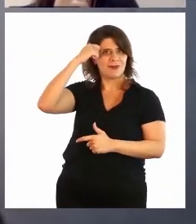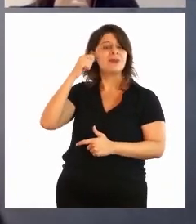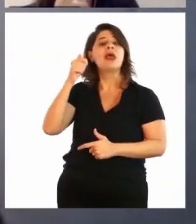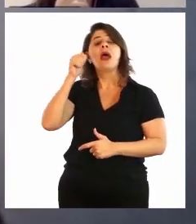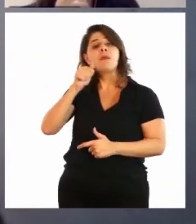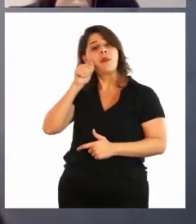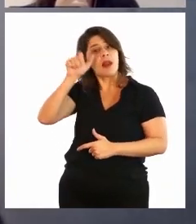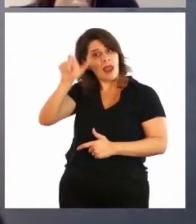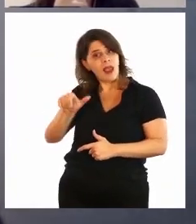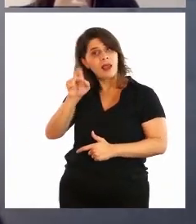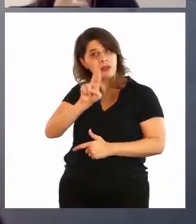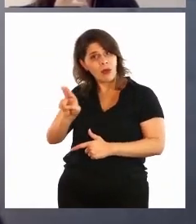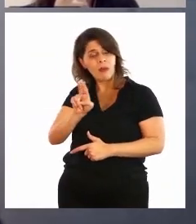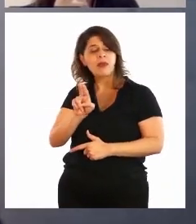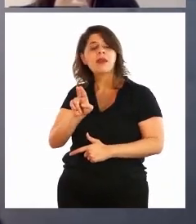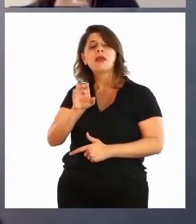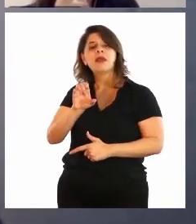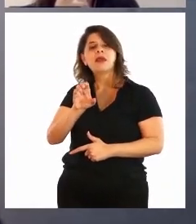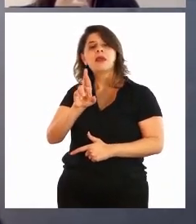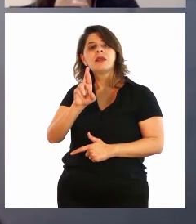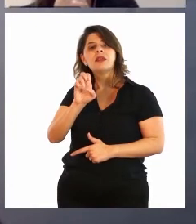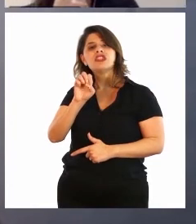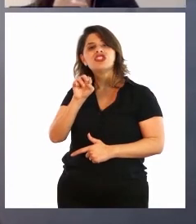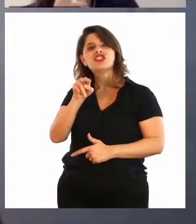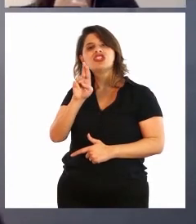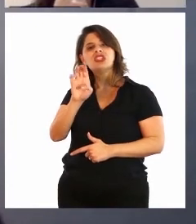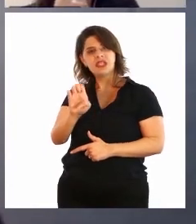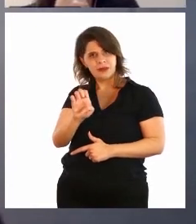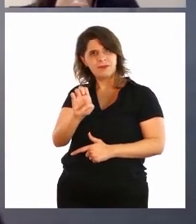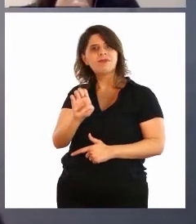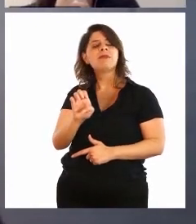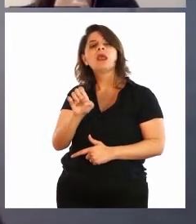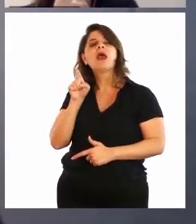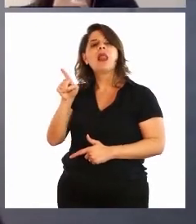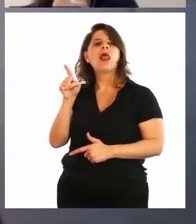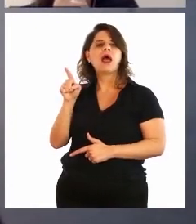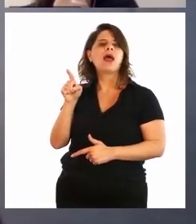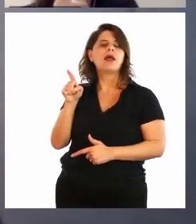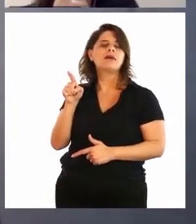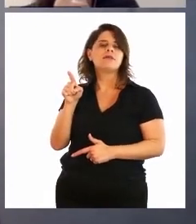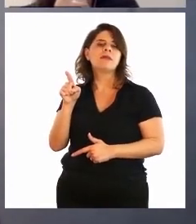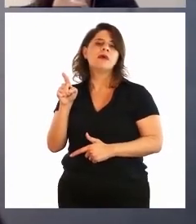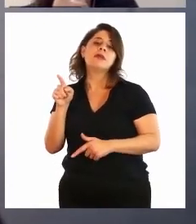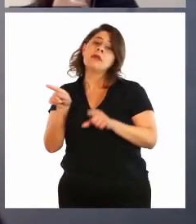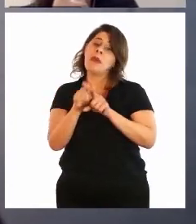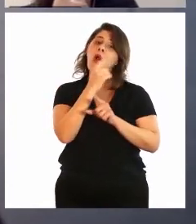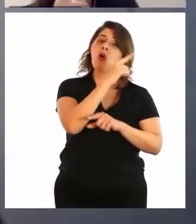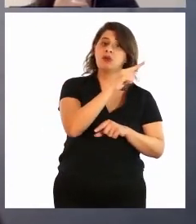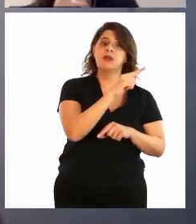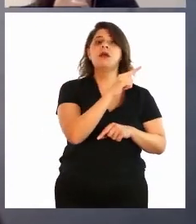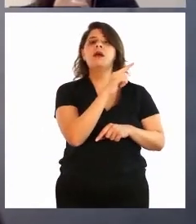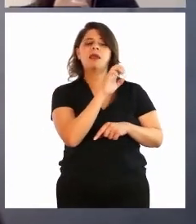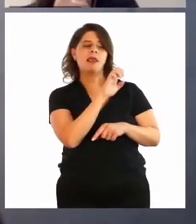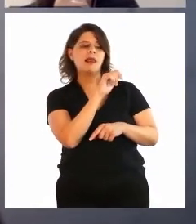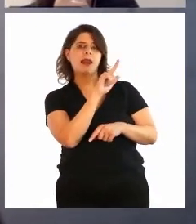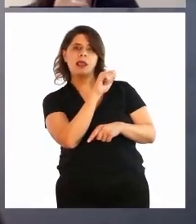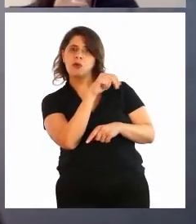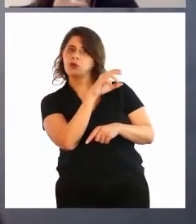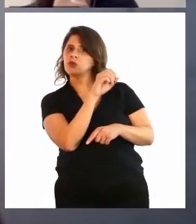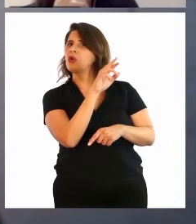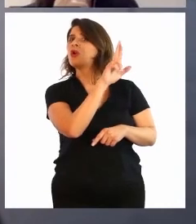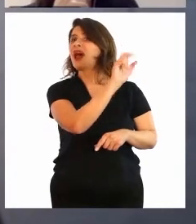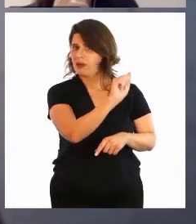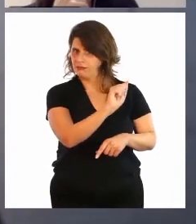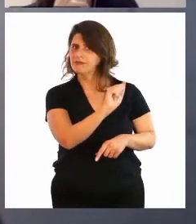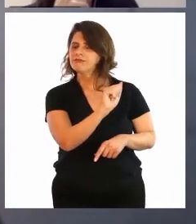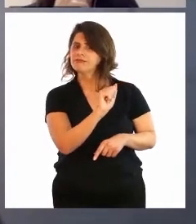Cristine Greiner, da PUC São Paulo, e da artista da 34ª Bienal, Eleonora Fabião. Aproveito para lembrar também